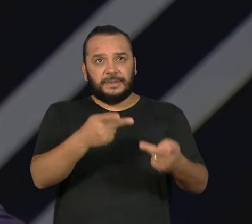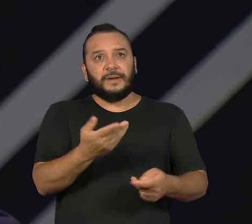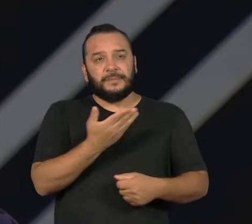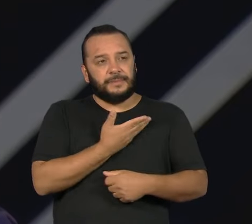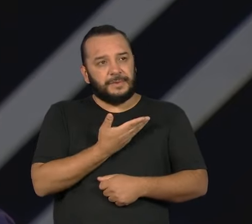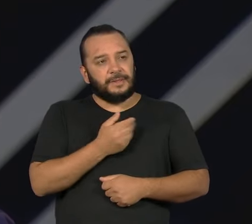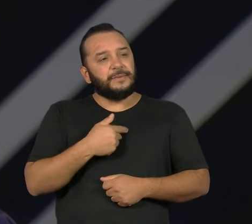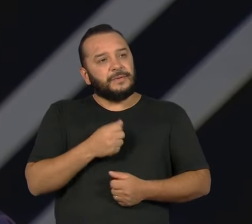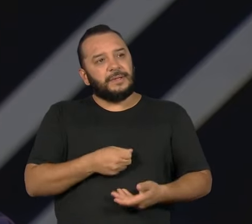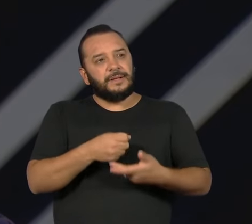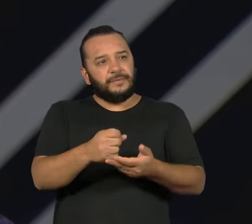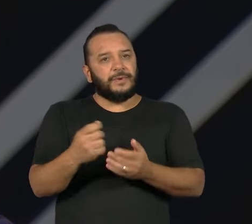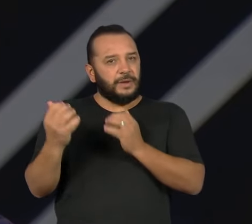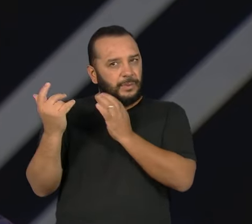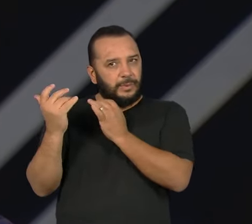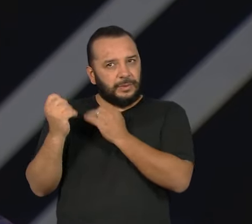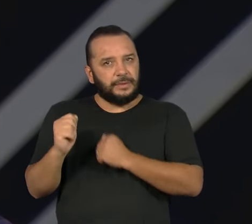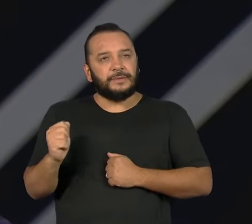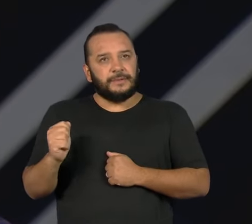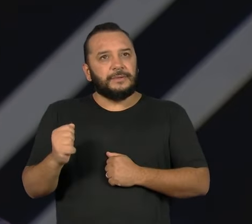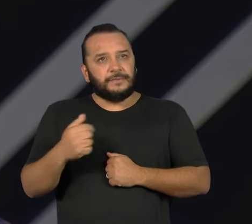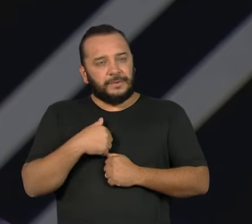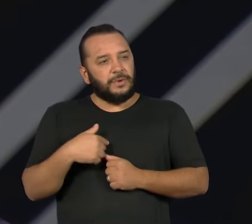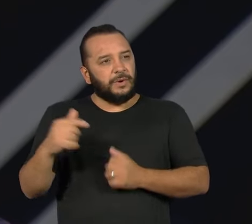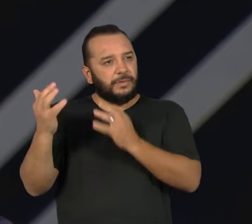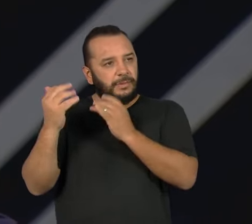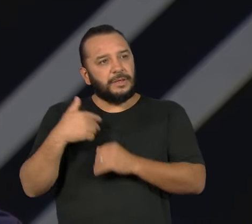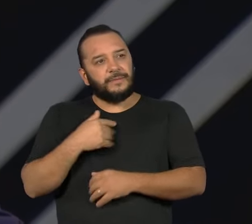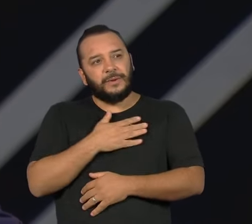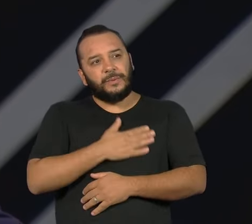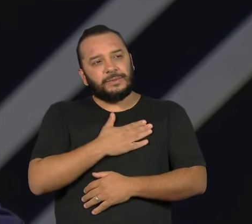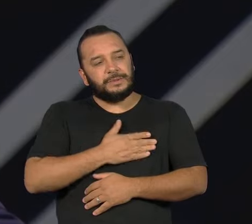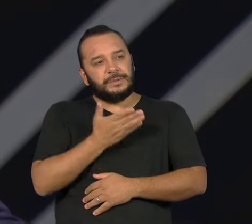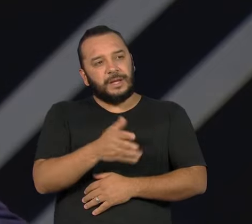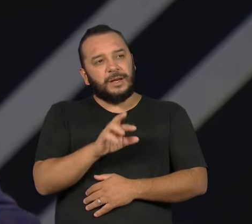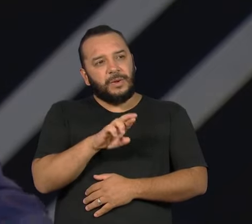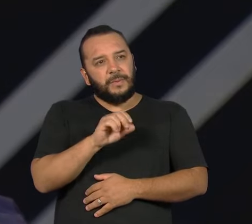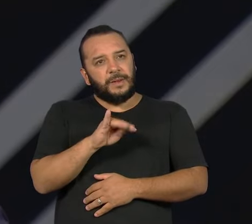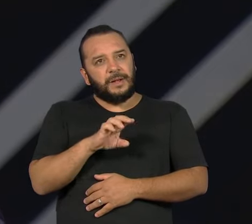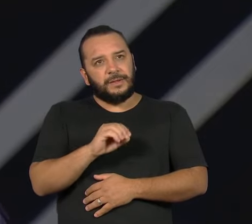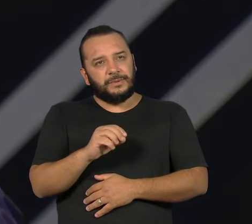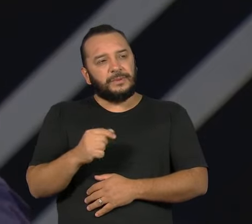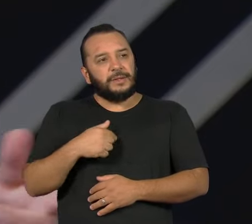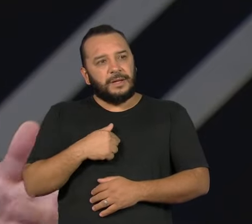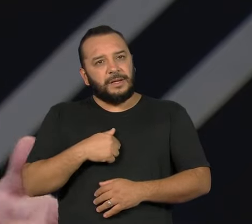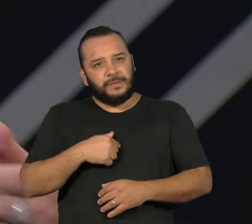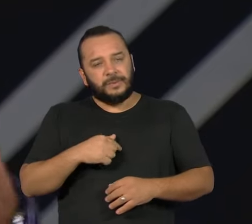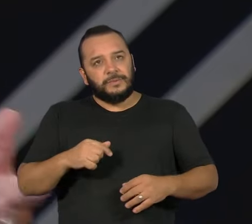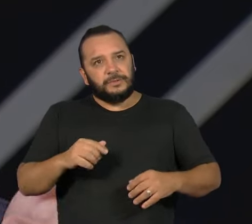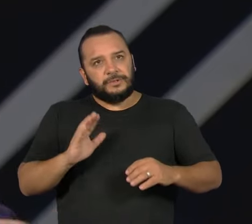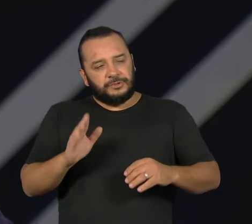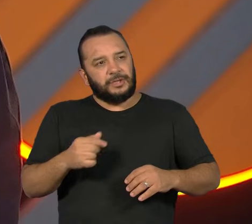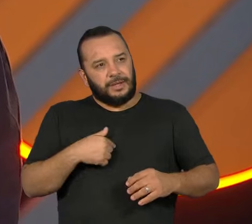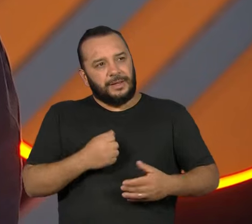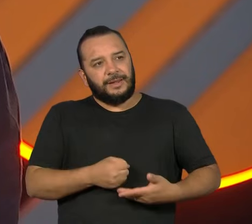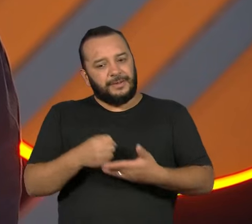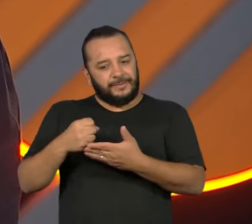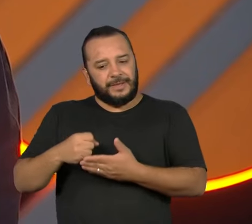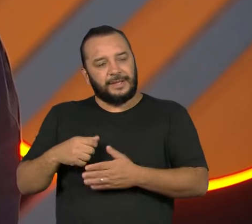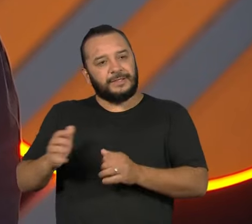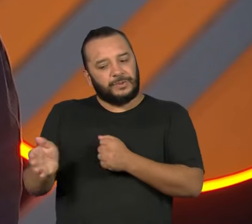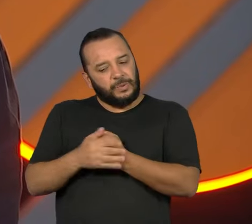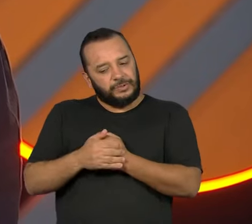vou levar minha flauta, cara. E eu acho que eu vou fazer um negócio pro Roberto que ele vai curtir. E levei a flauta, deixei embaixo do braço, aquela tal da portabilidade. Aí